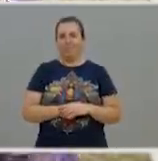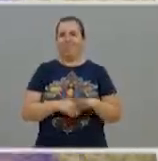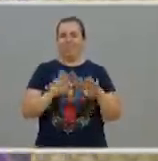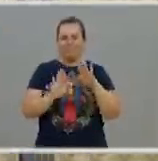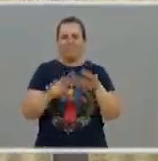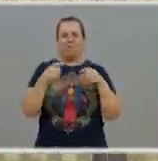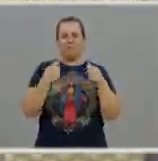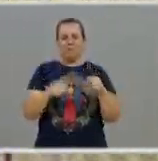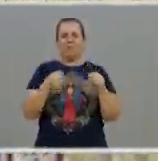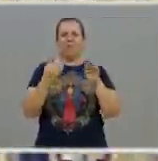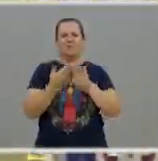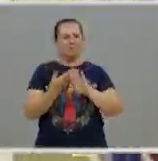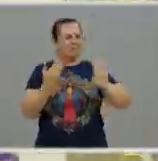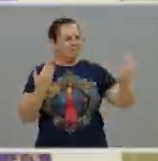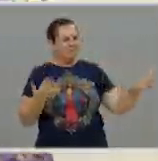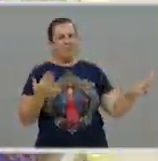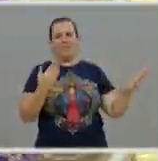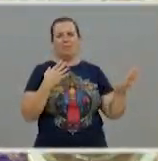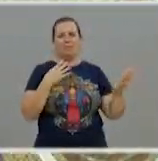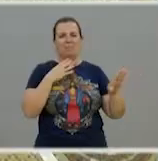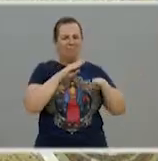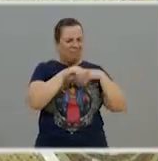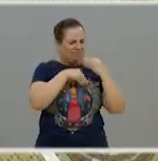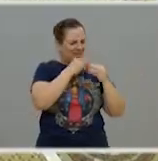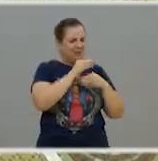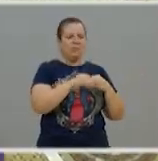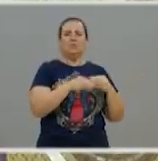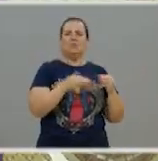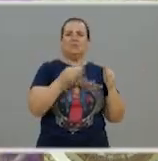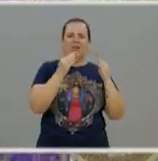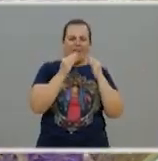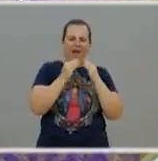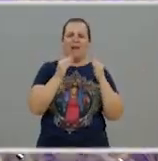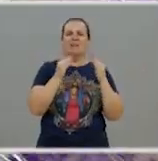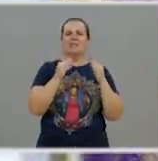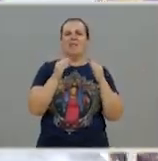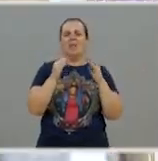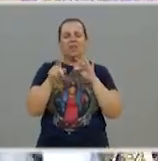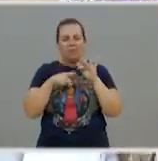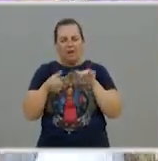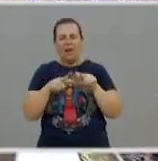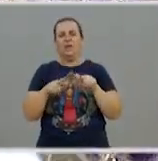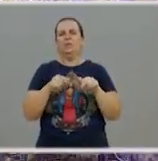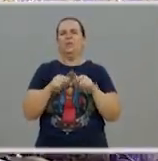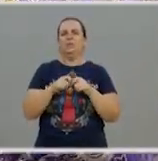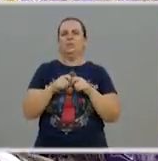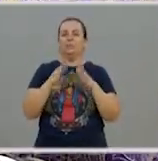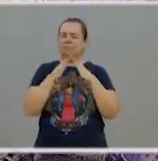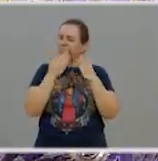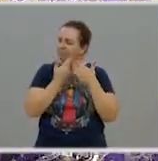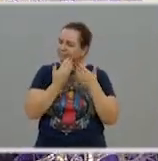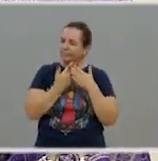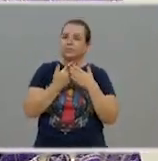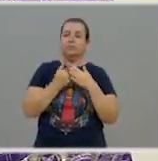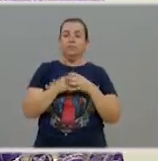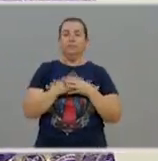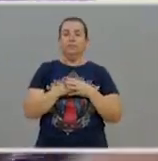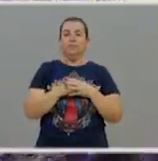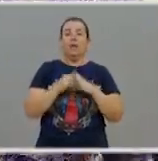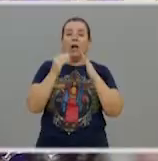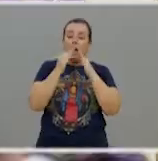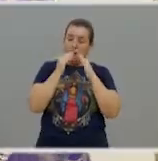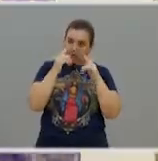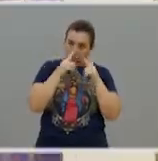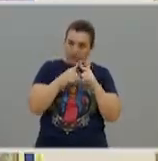daquela bagunça dentro de casa. Eu diria que a igreja tem esse papel,